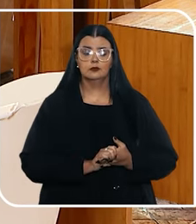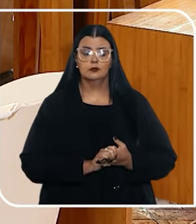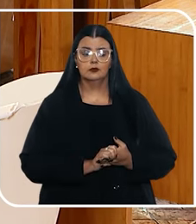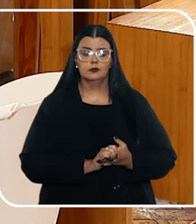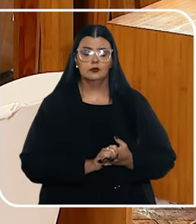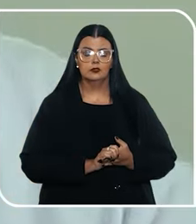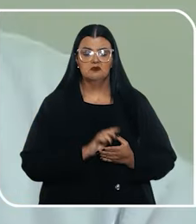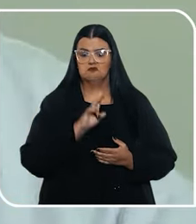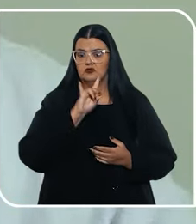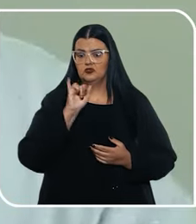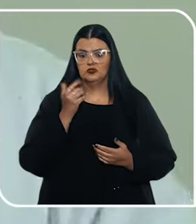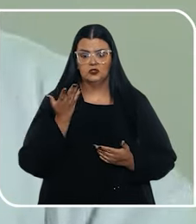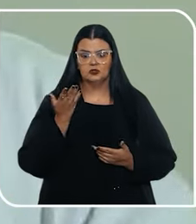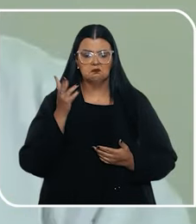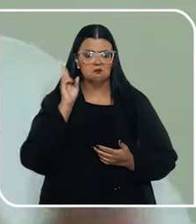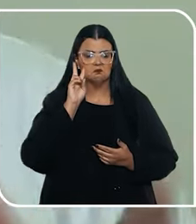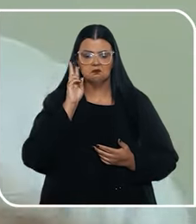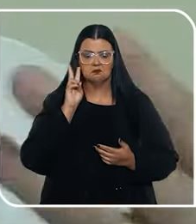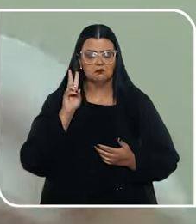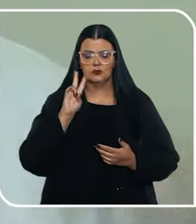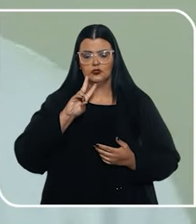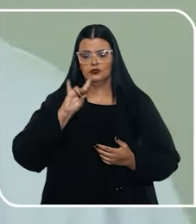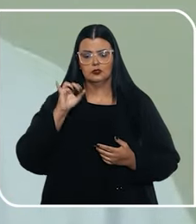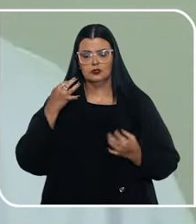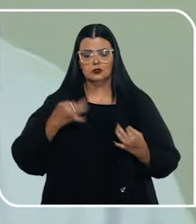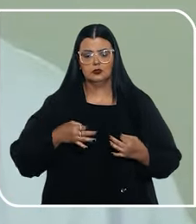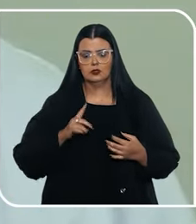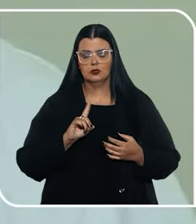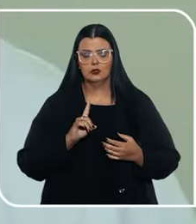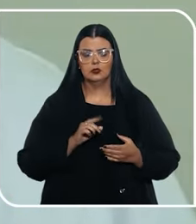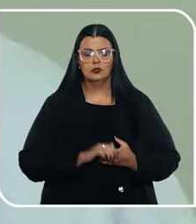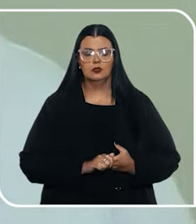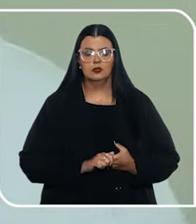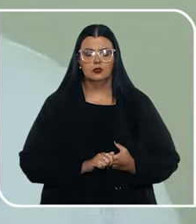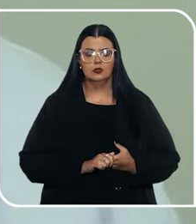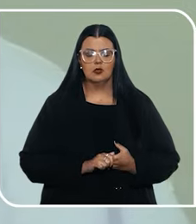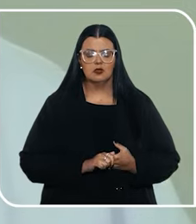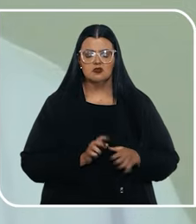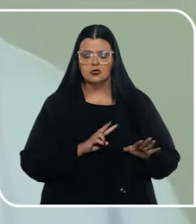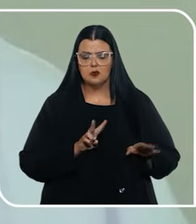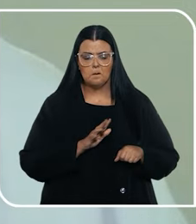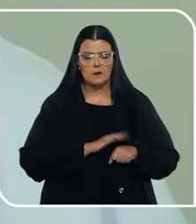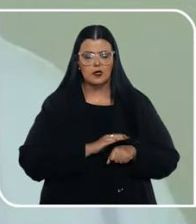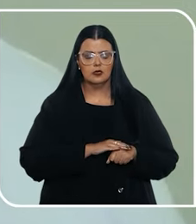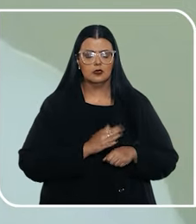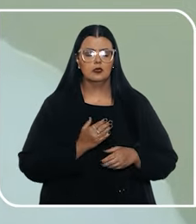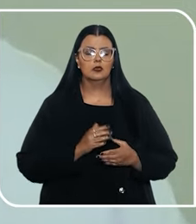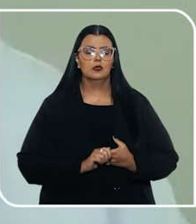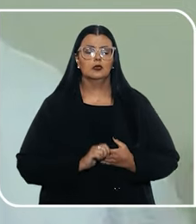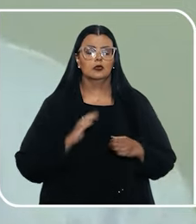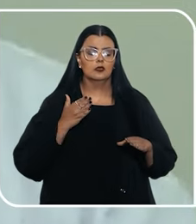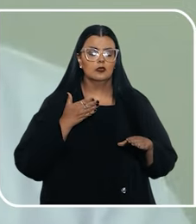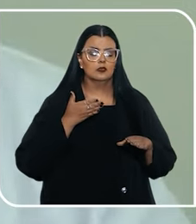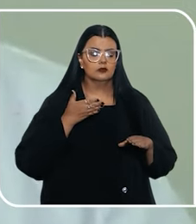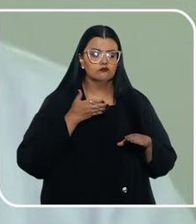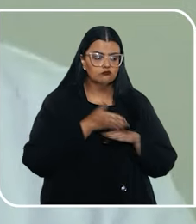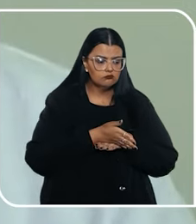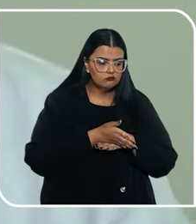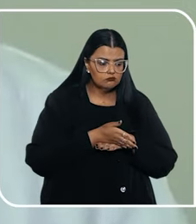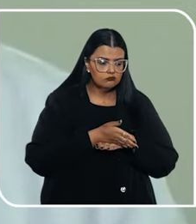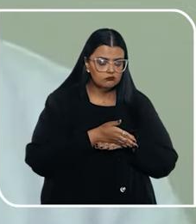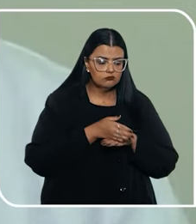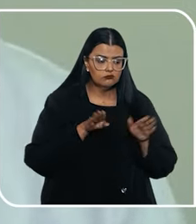um determinado dia, não me lembro qual dia foi, mas foi um dia de semana, e quando eu